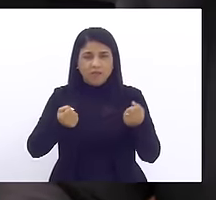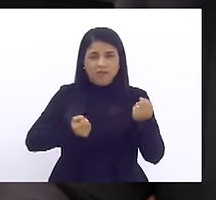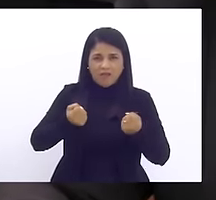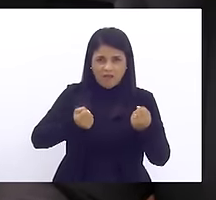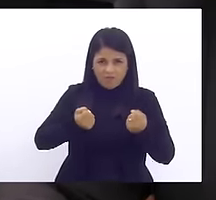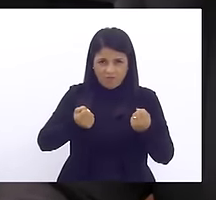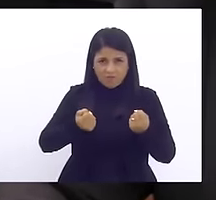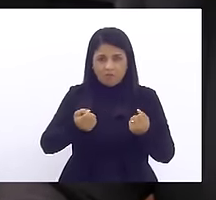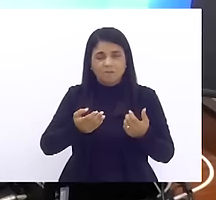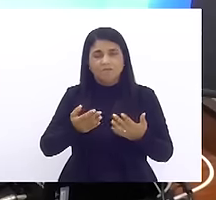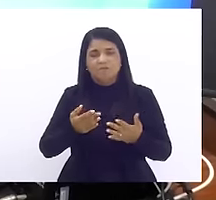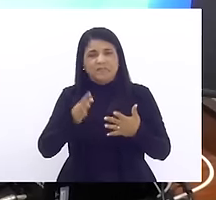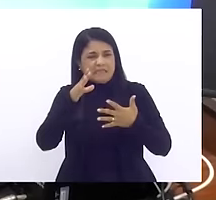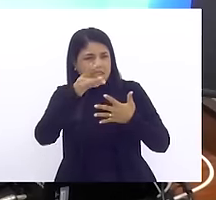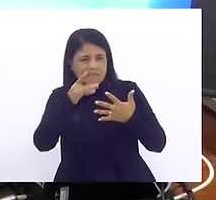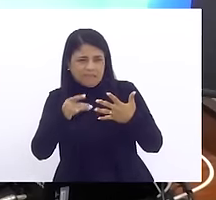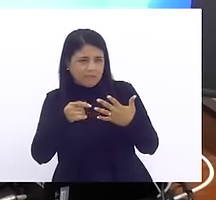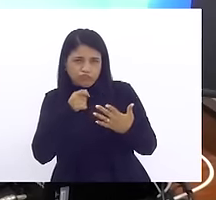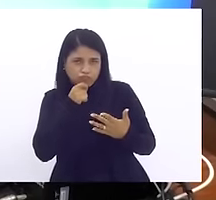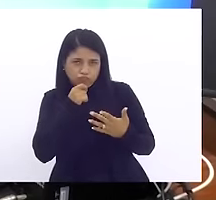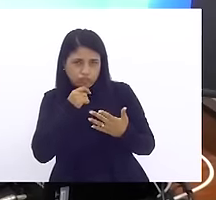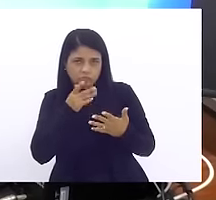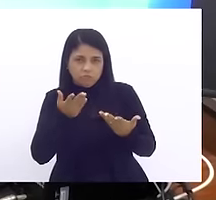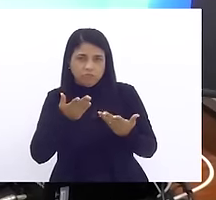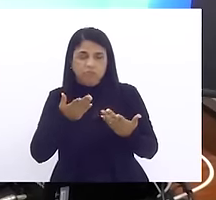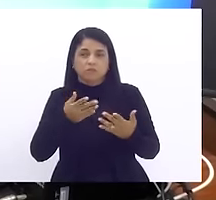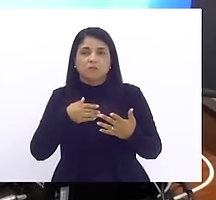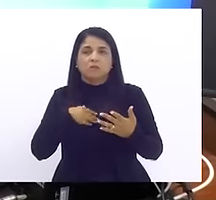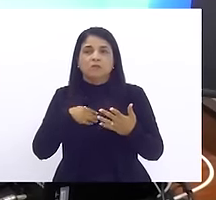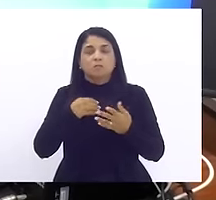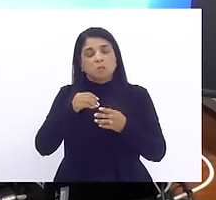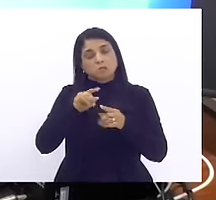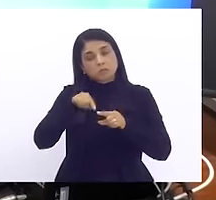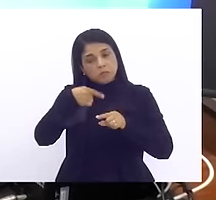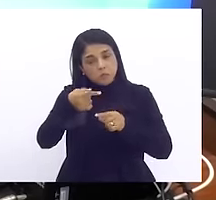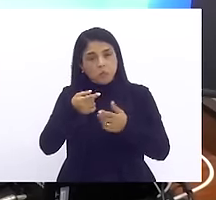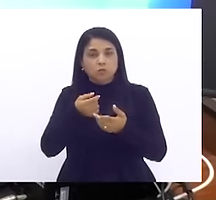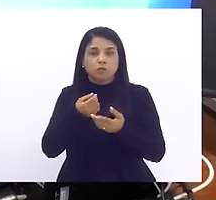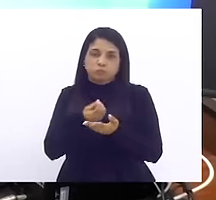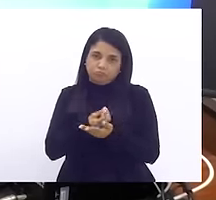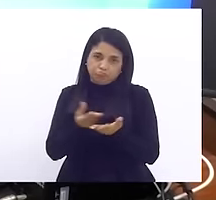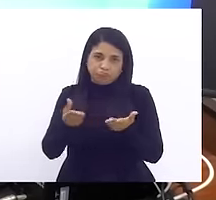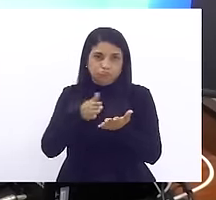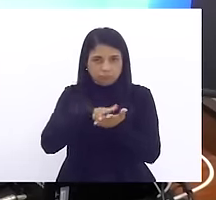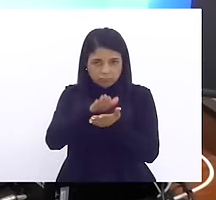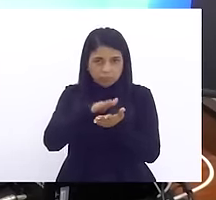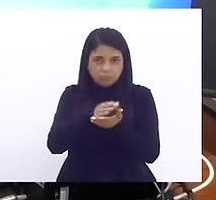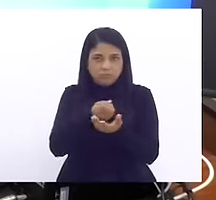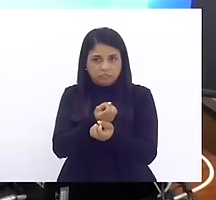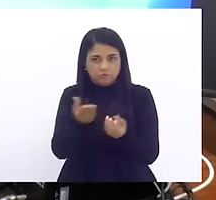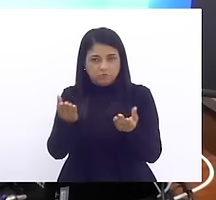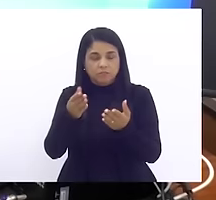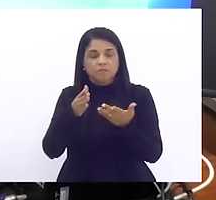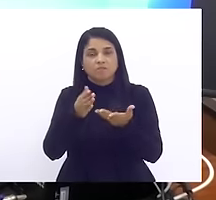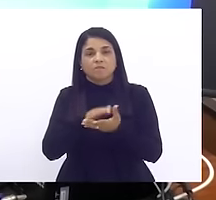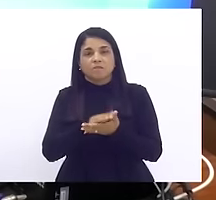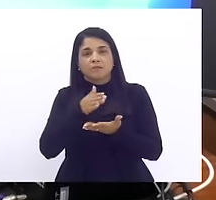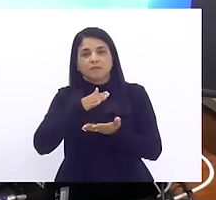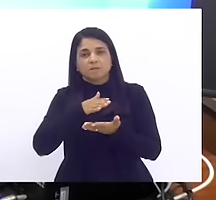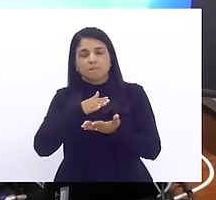tenho informação detalhada Ok eu consigo passar isso para vocês posteriormente nós temos isso em sistema tá enquanto